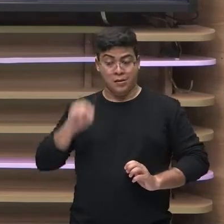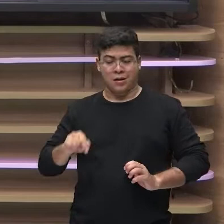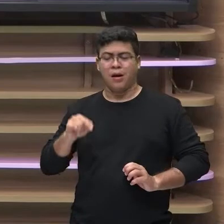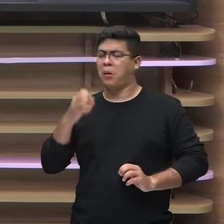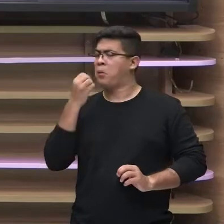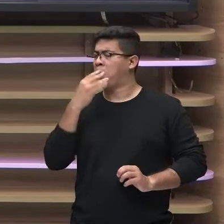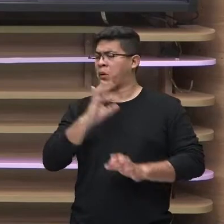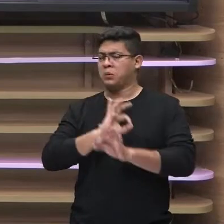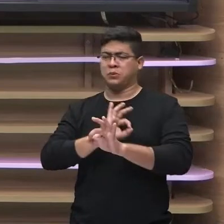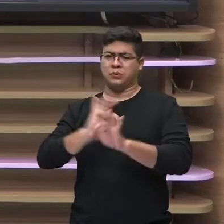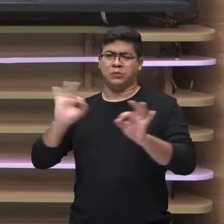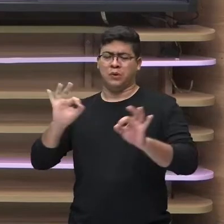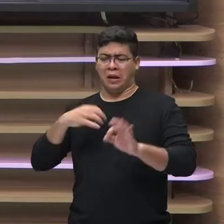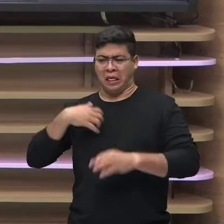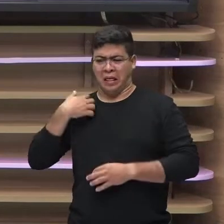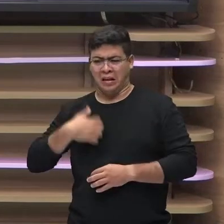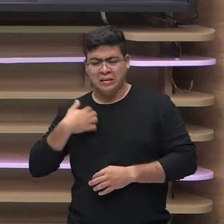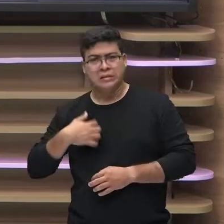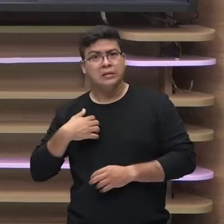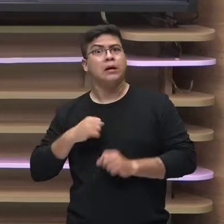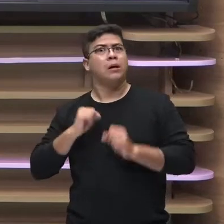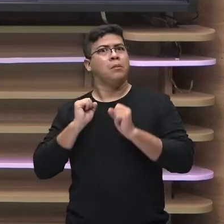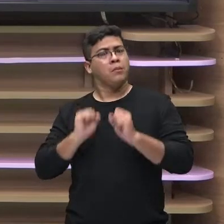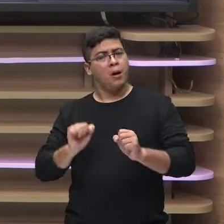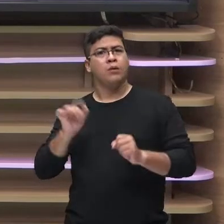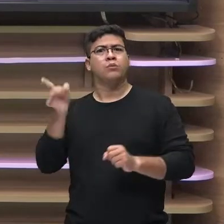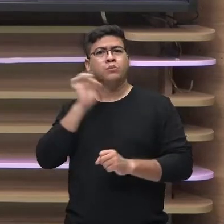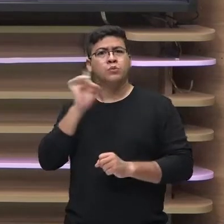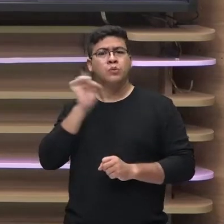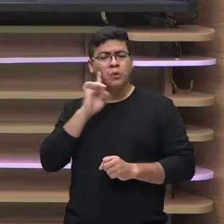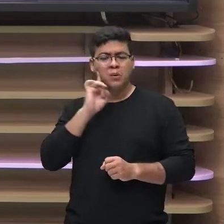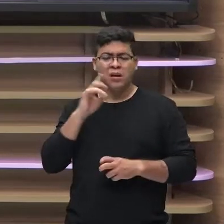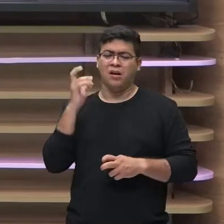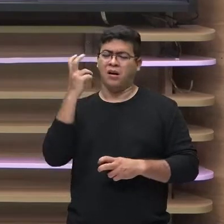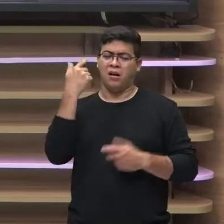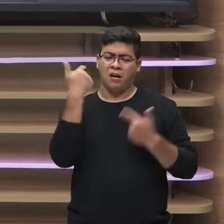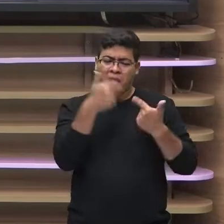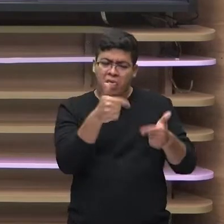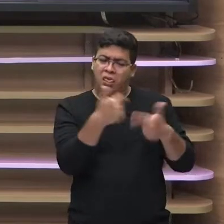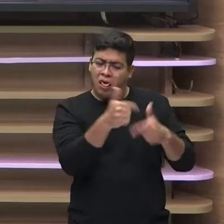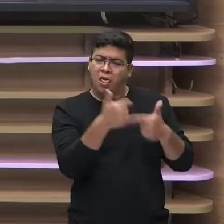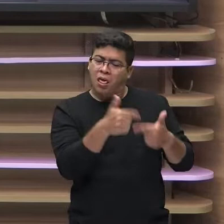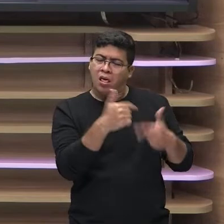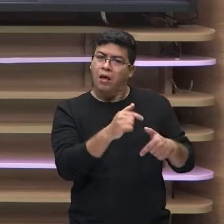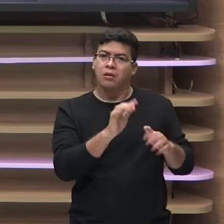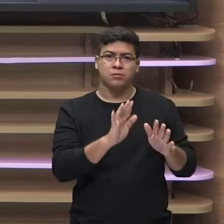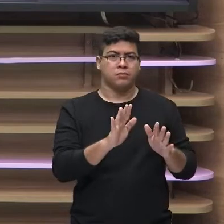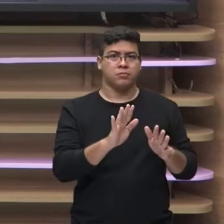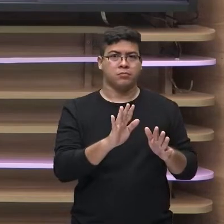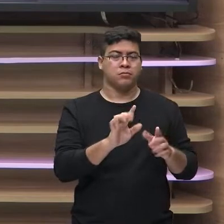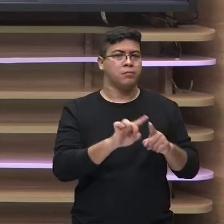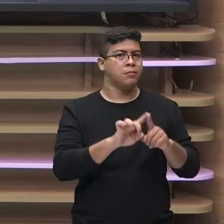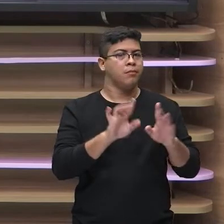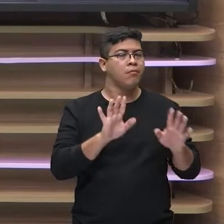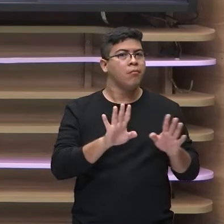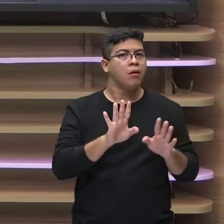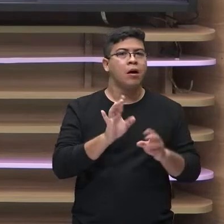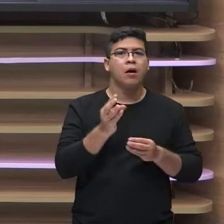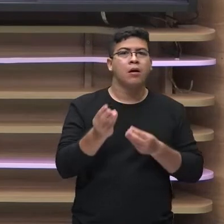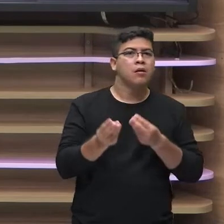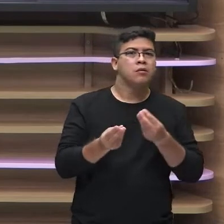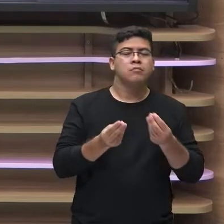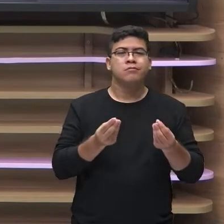bem uma pessoa raivosa e brigar todo santo dia com Mariazinha, né? Esse valor da